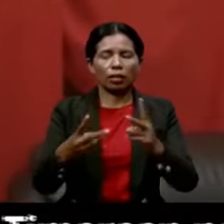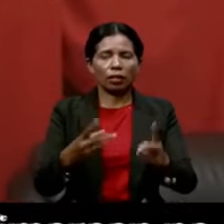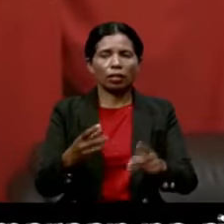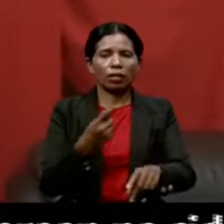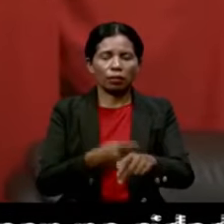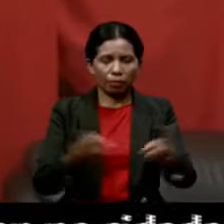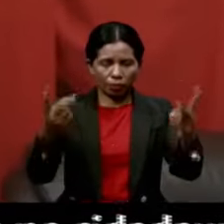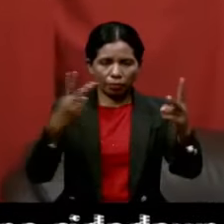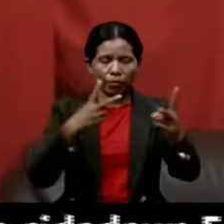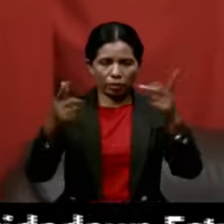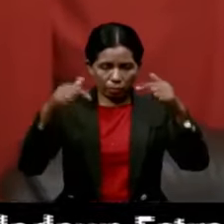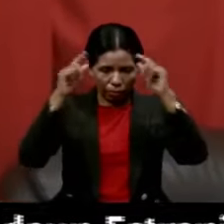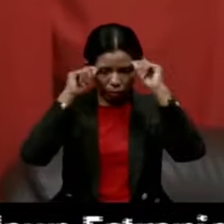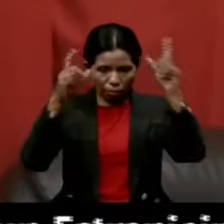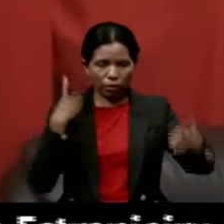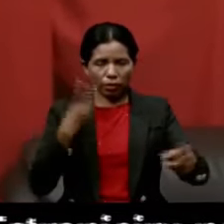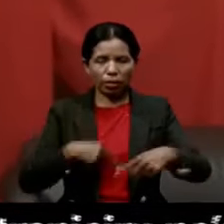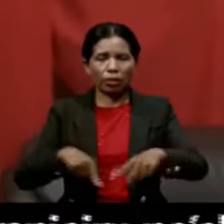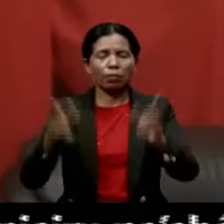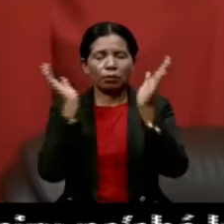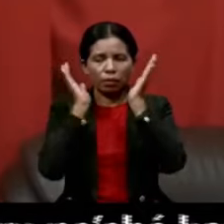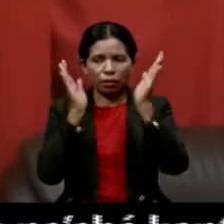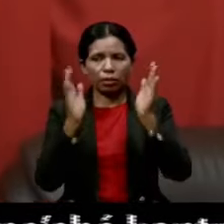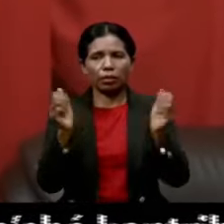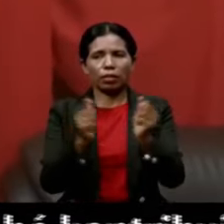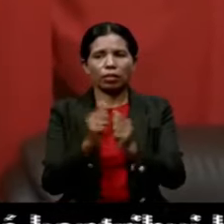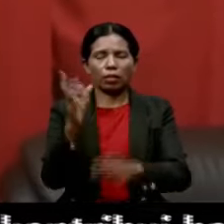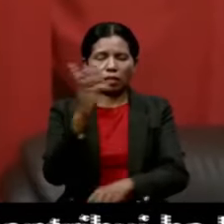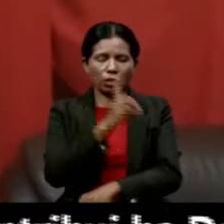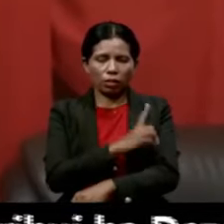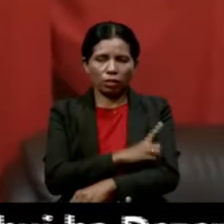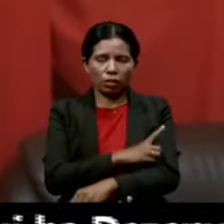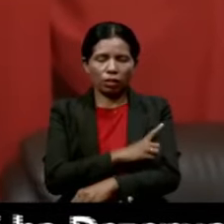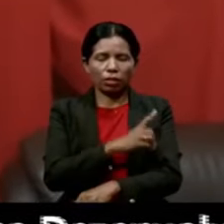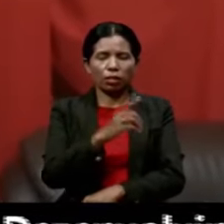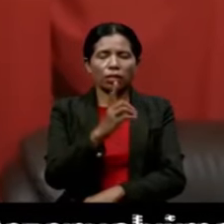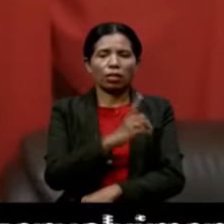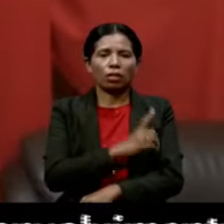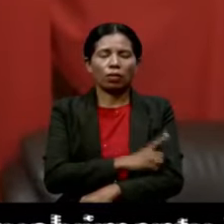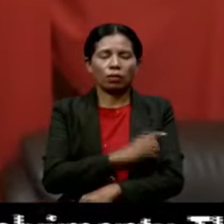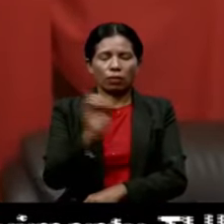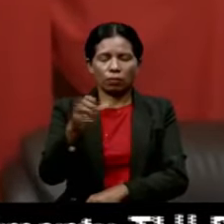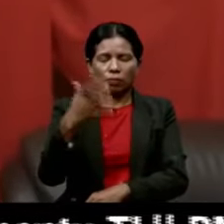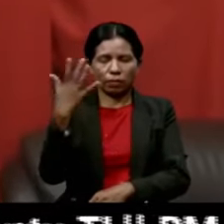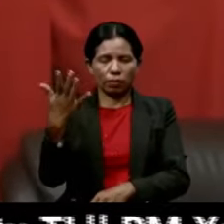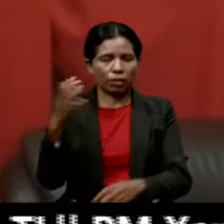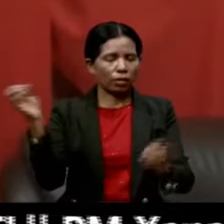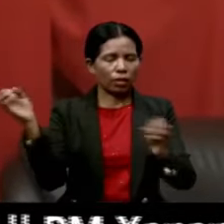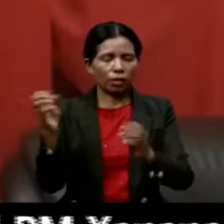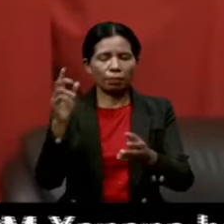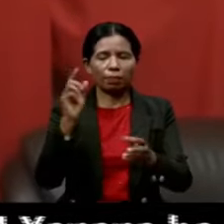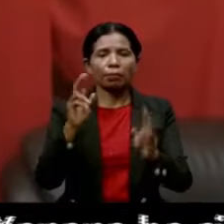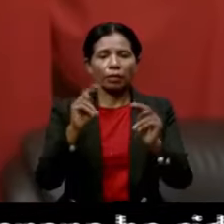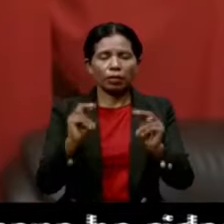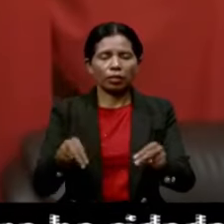passagem mai Timor, ita nian ba Brunei, ia 14 dias, ia período 14 dias ni laran, ela precisa visto. E da né,